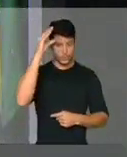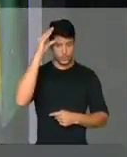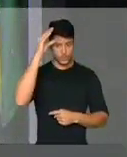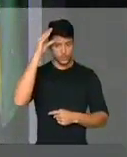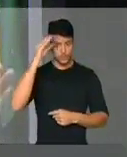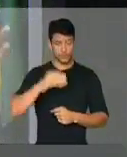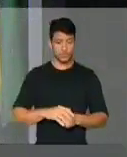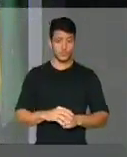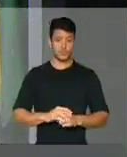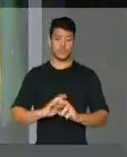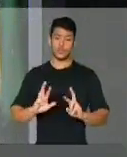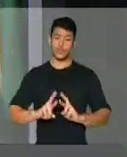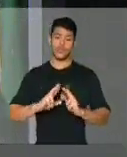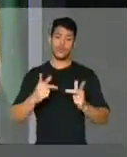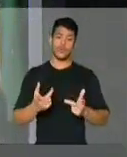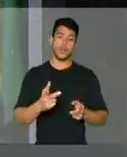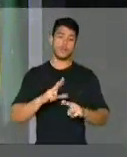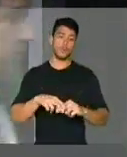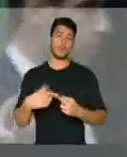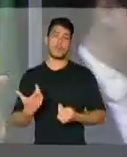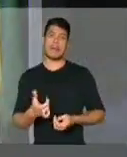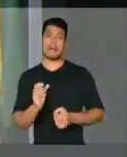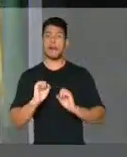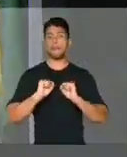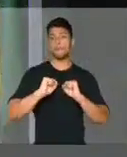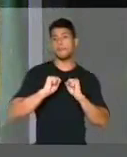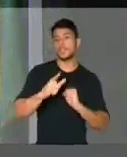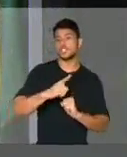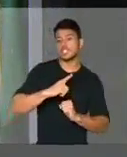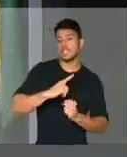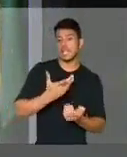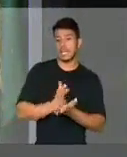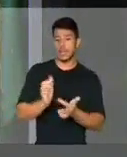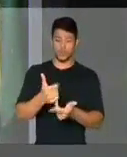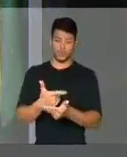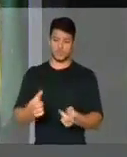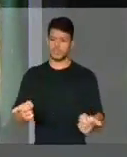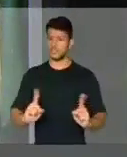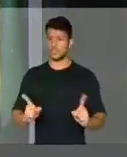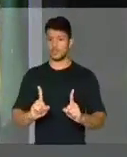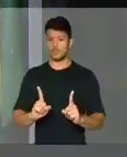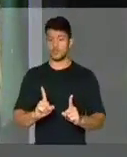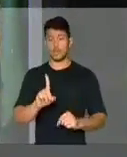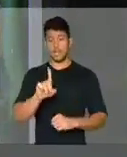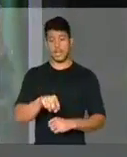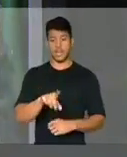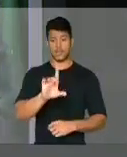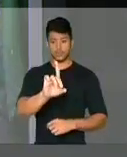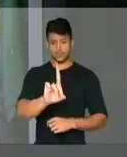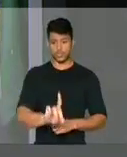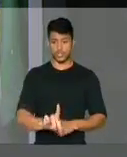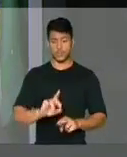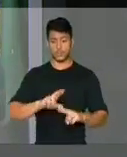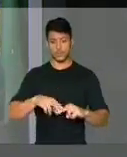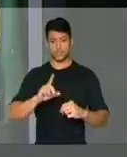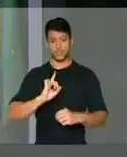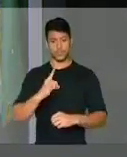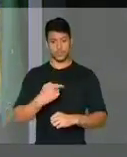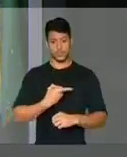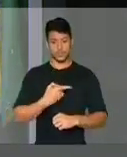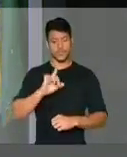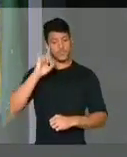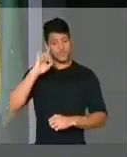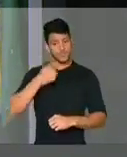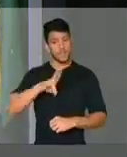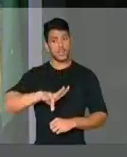não privilégio de consumidor ou de qualquer segmento da sociedade. Por isso nós encaminharemos